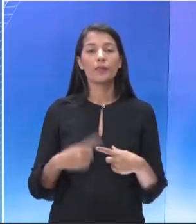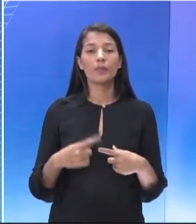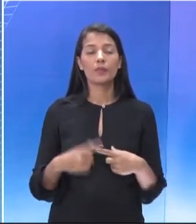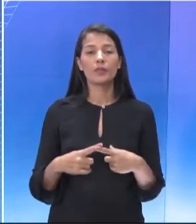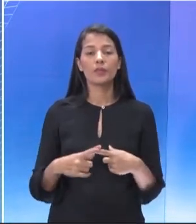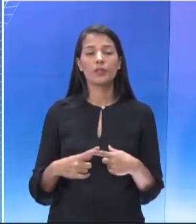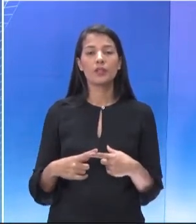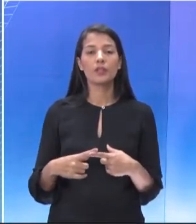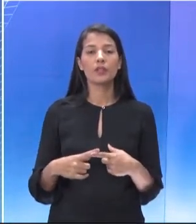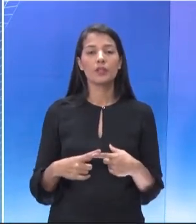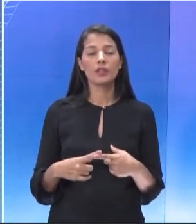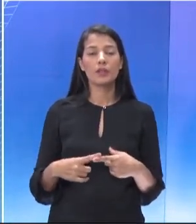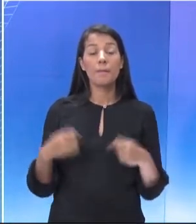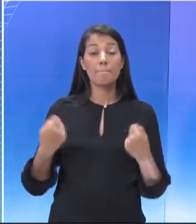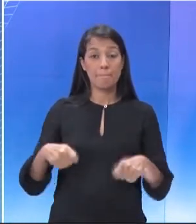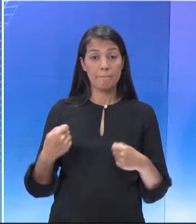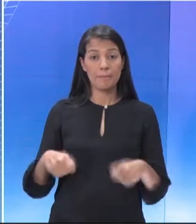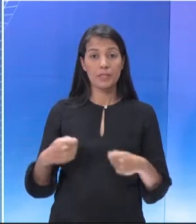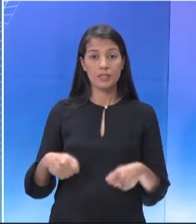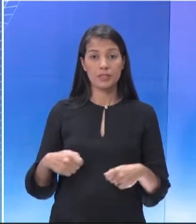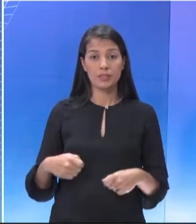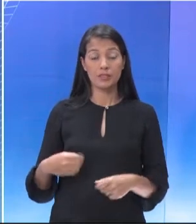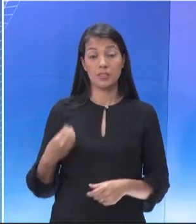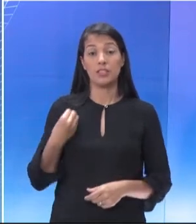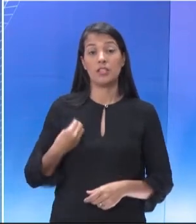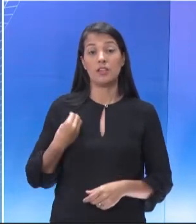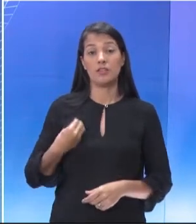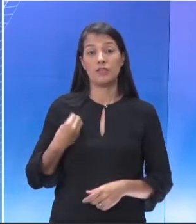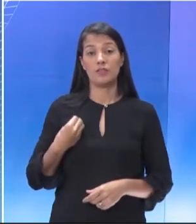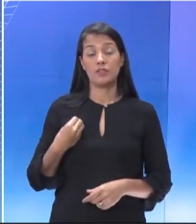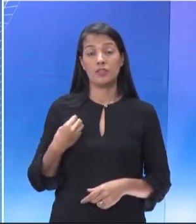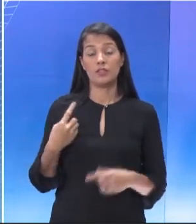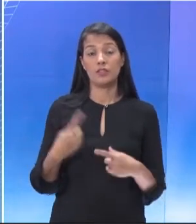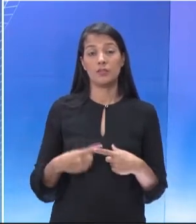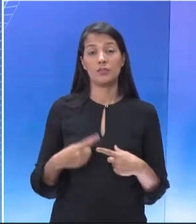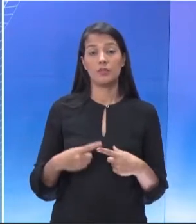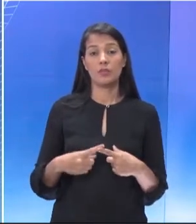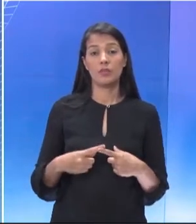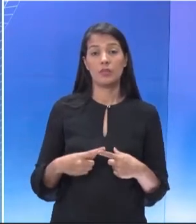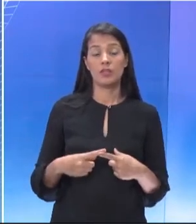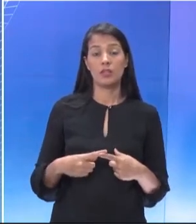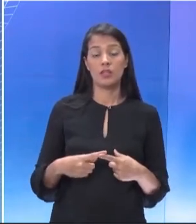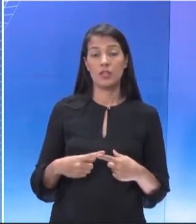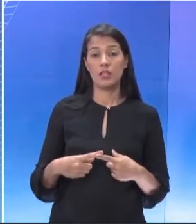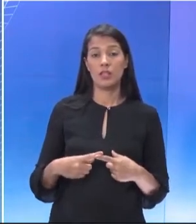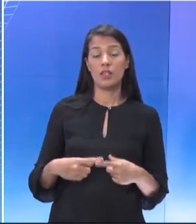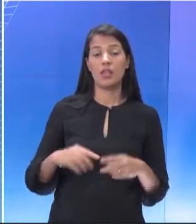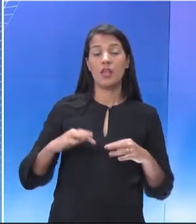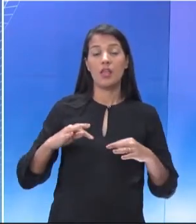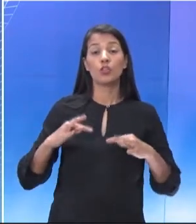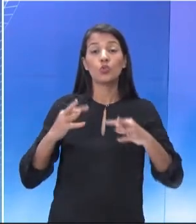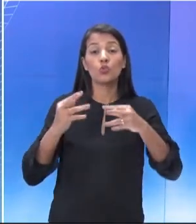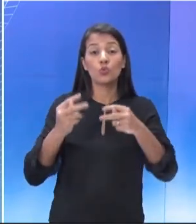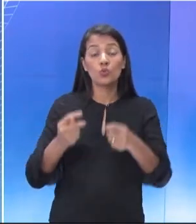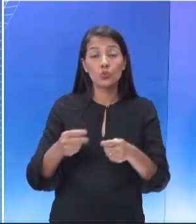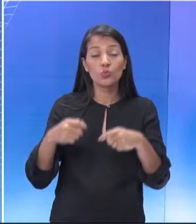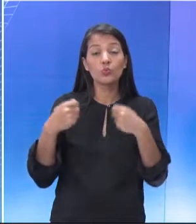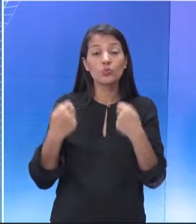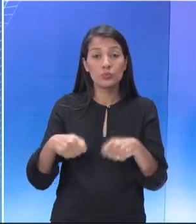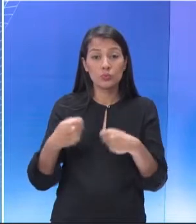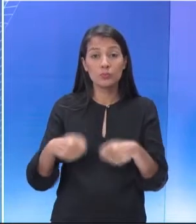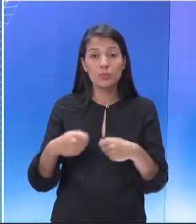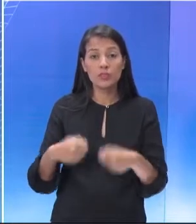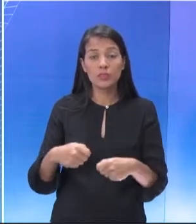longos tempos sem o consumo de alimento. Então ele vai utilizando essa reserva para manter as funções